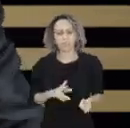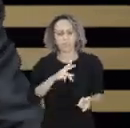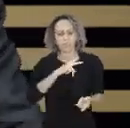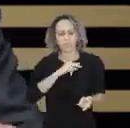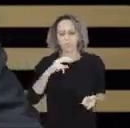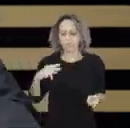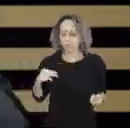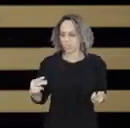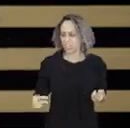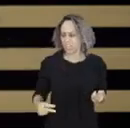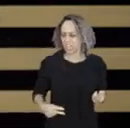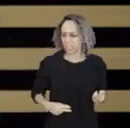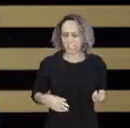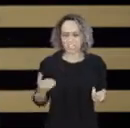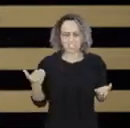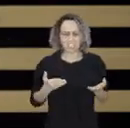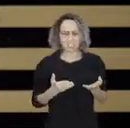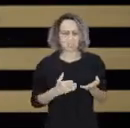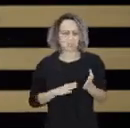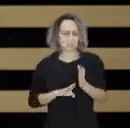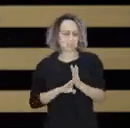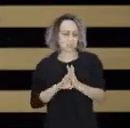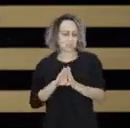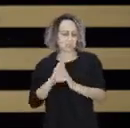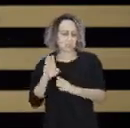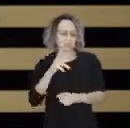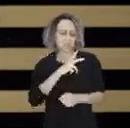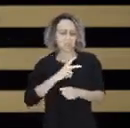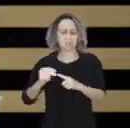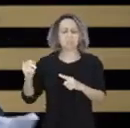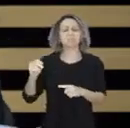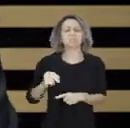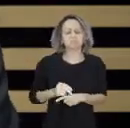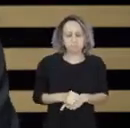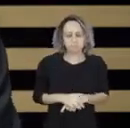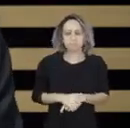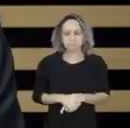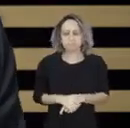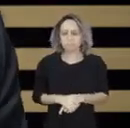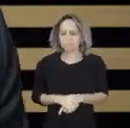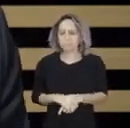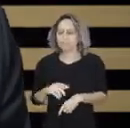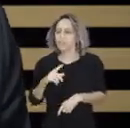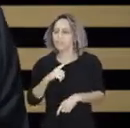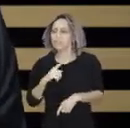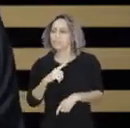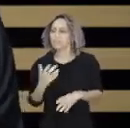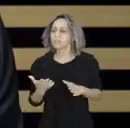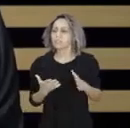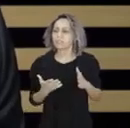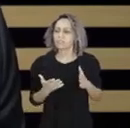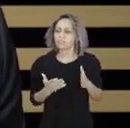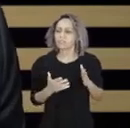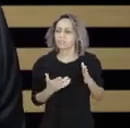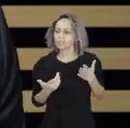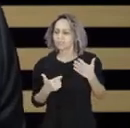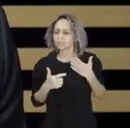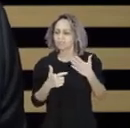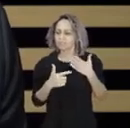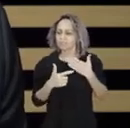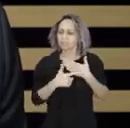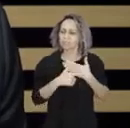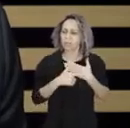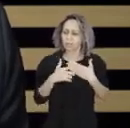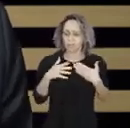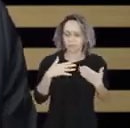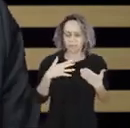Eu estou com um material aqui para abrir, faz tempo que eu estou encebando para abrir, que não abri ainda. Mas esse dia eu recebi um material